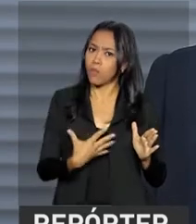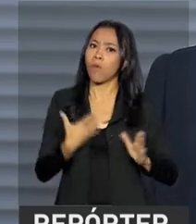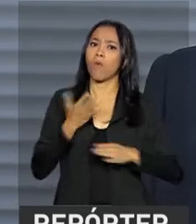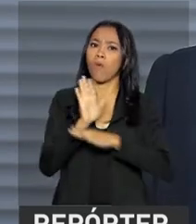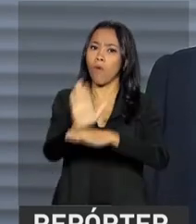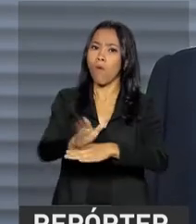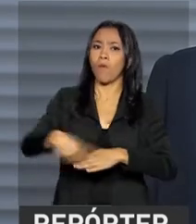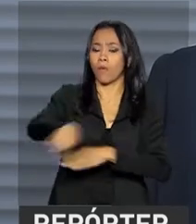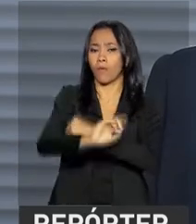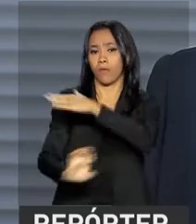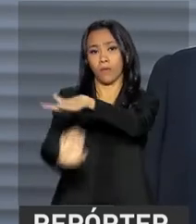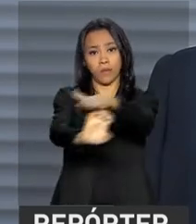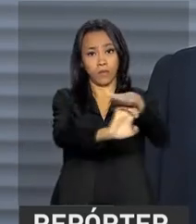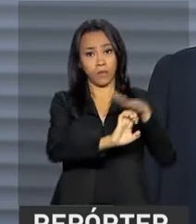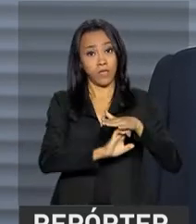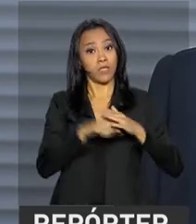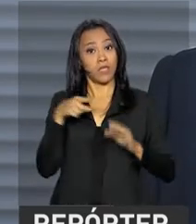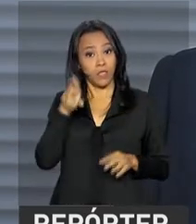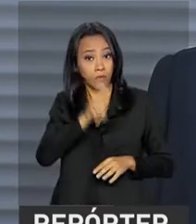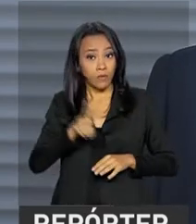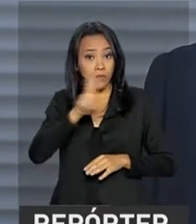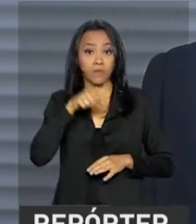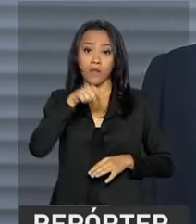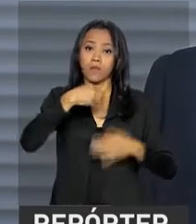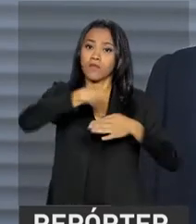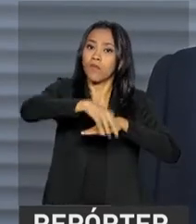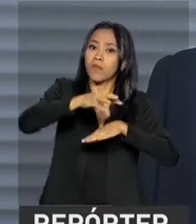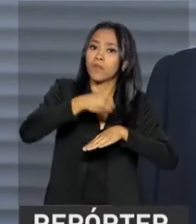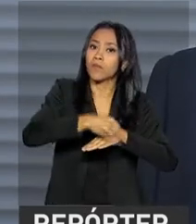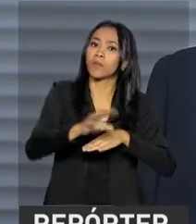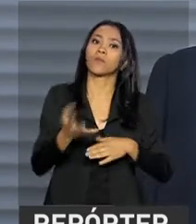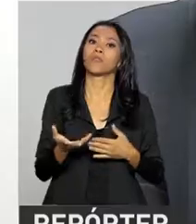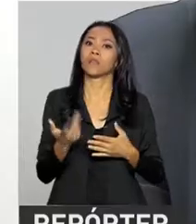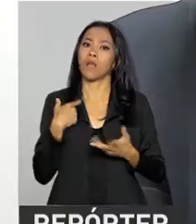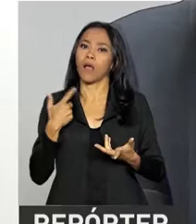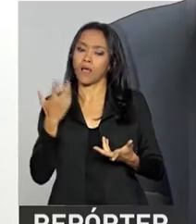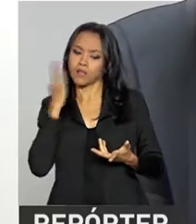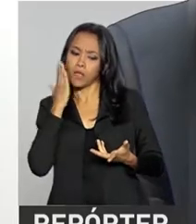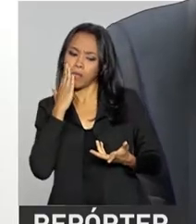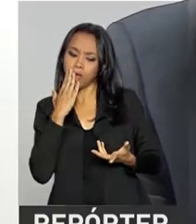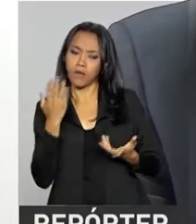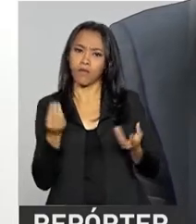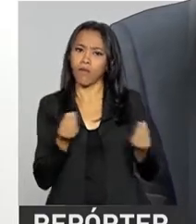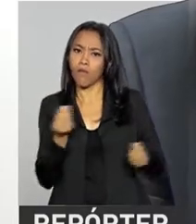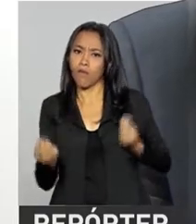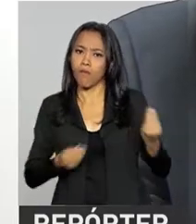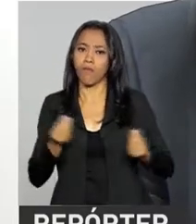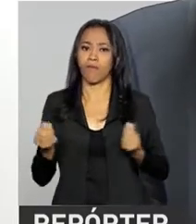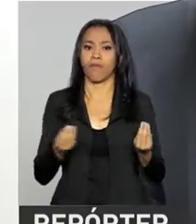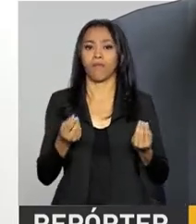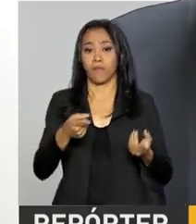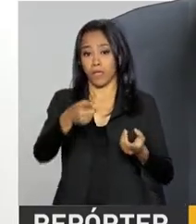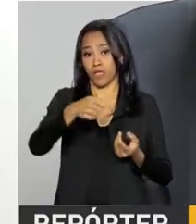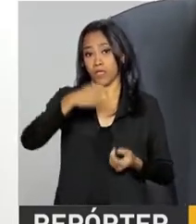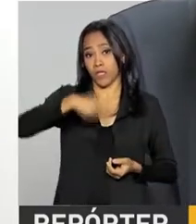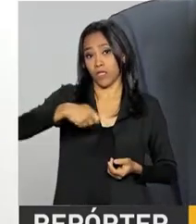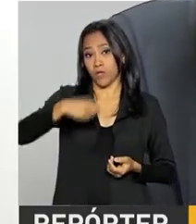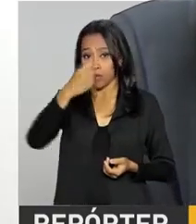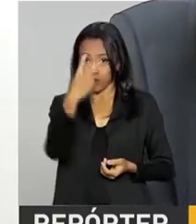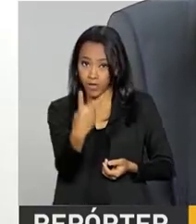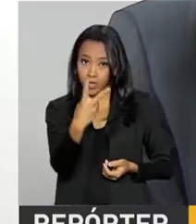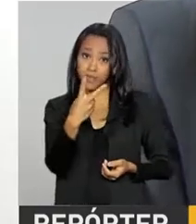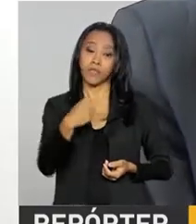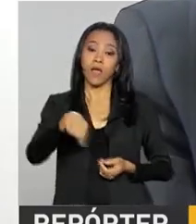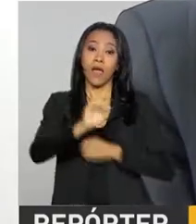além de não poderem utilizar essas informações forma gerencial primeira etapa agora nos primeiros dois meses as empresas estão obrigadas